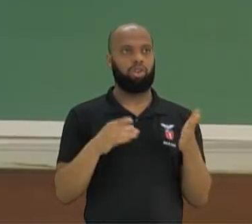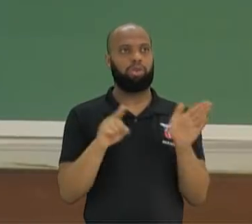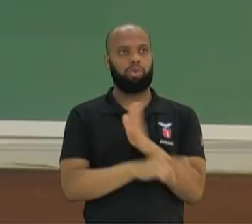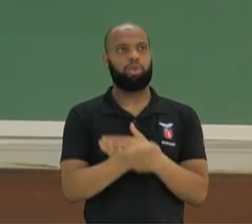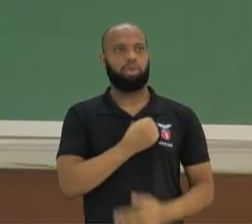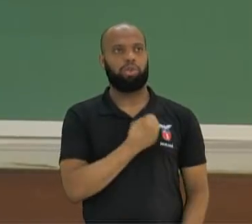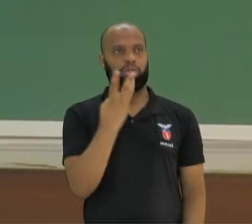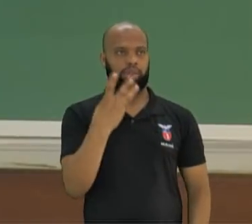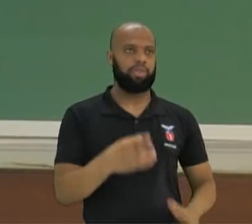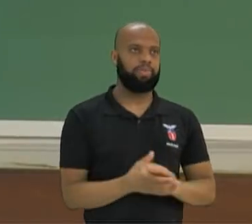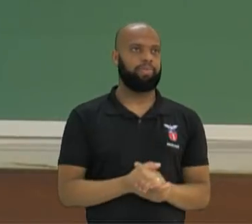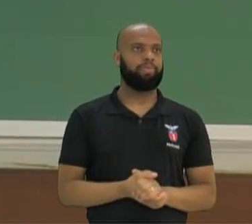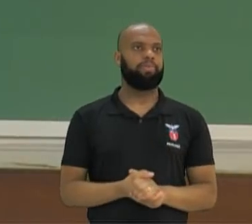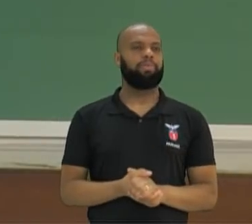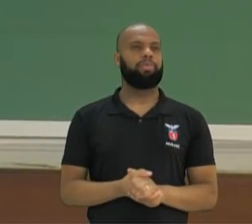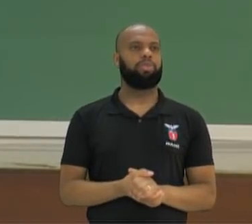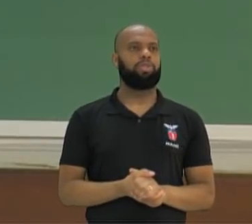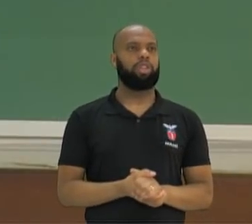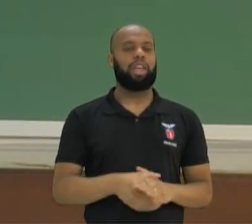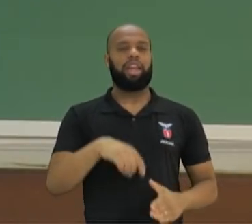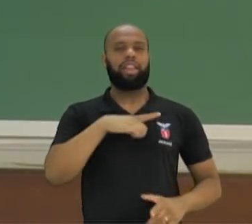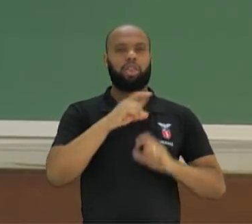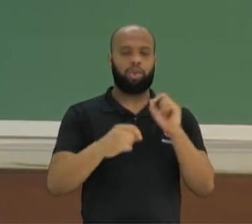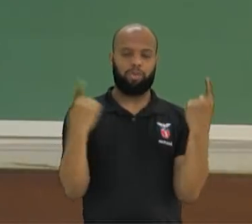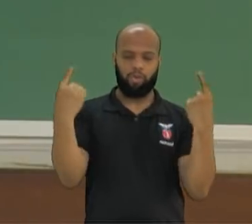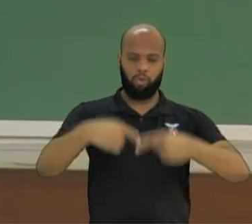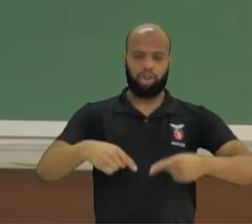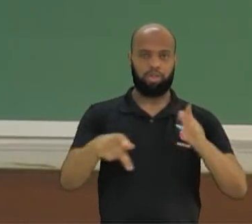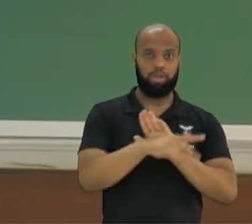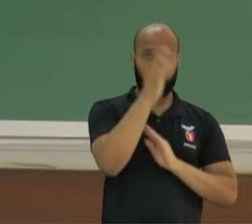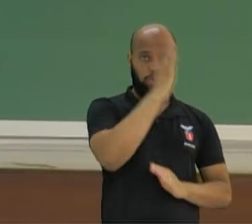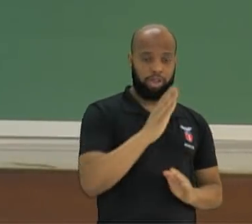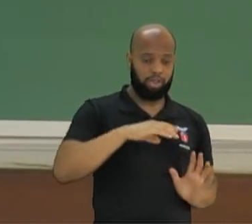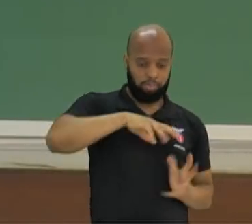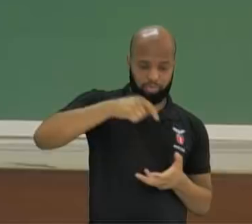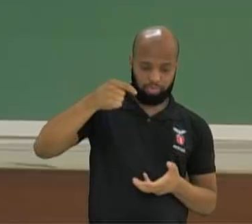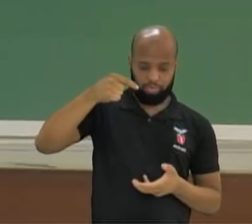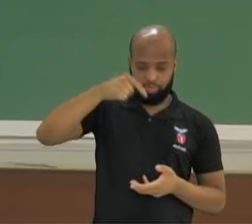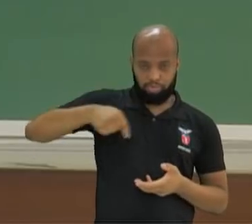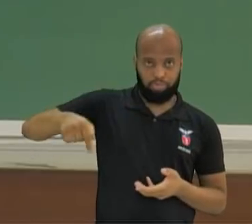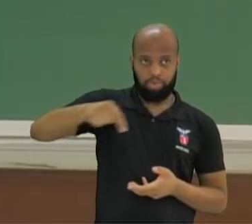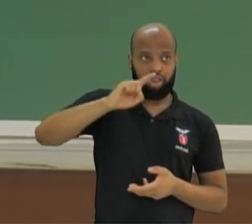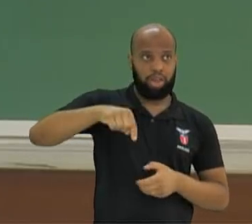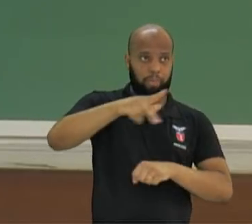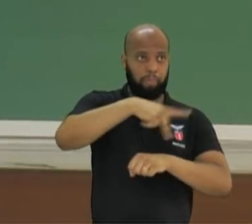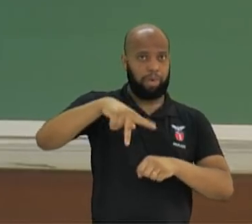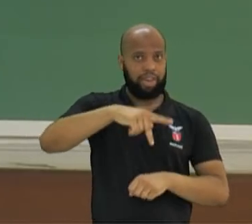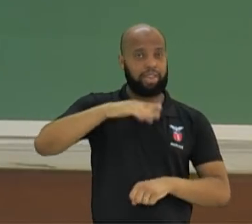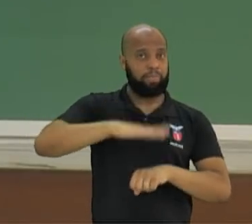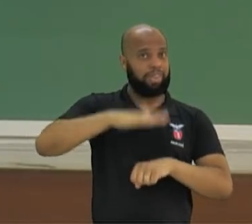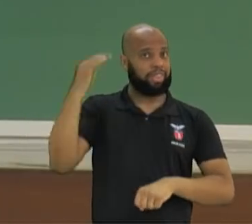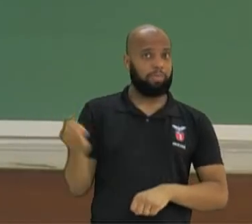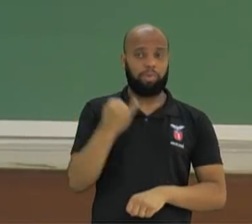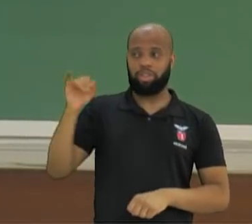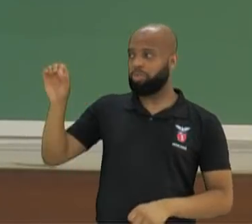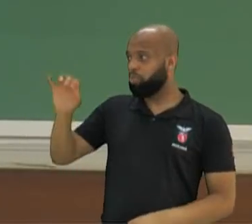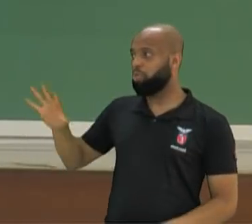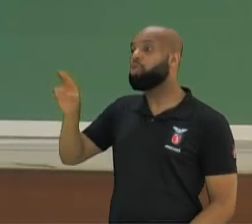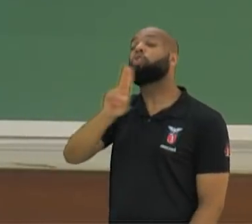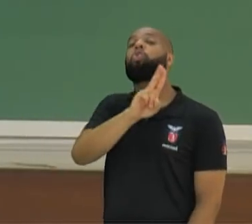atividade, um quiz aí. Um tradicional concorrente do Brasil no mercado mundial, país de destaque na Oceania. Adivinha que país é